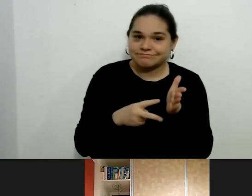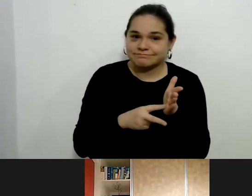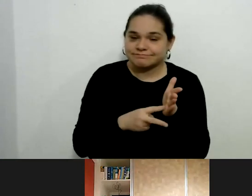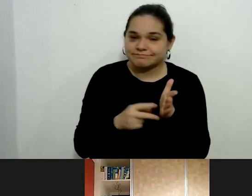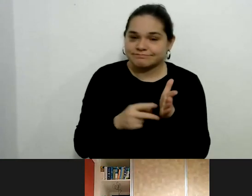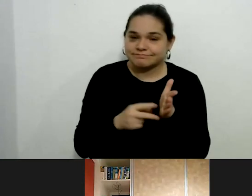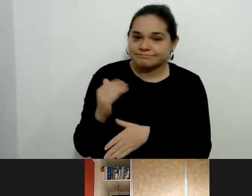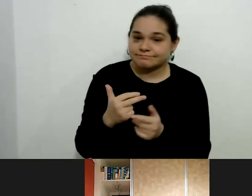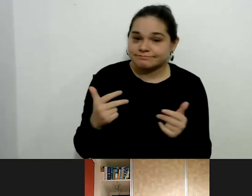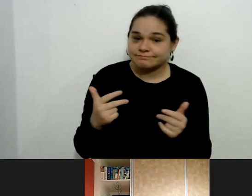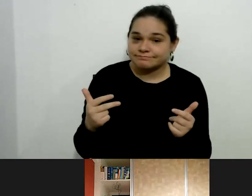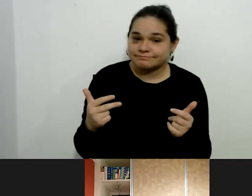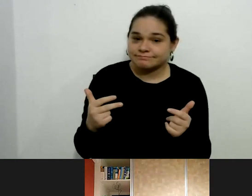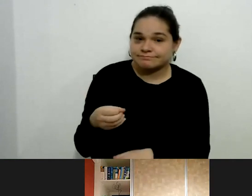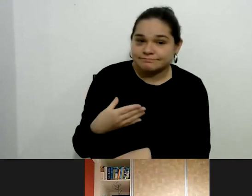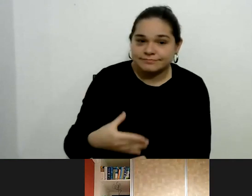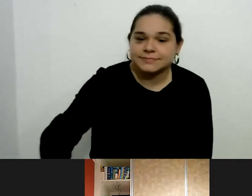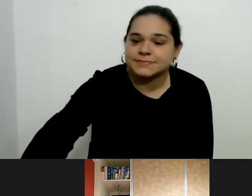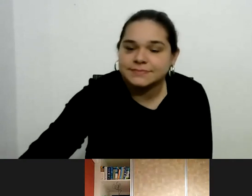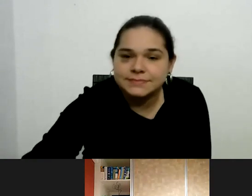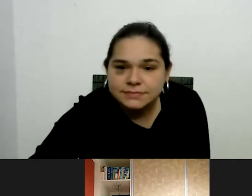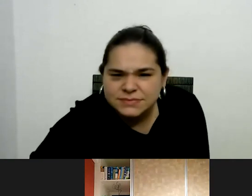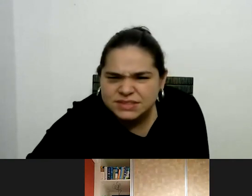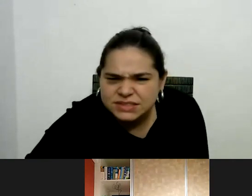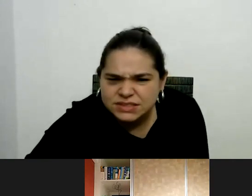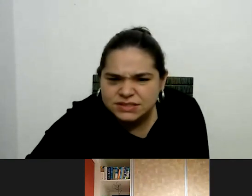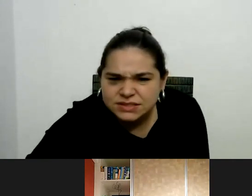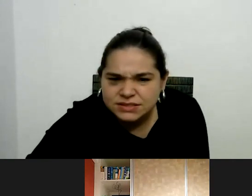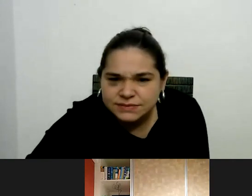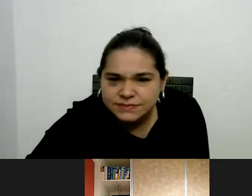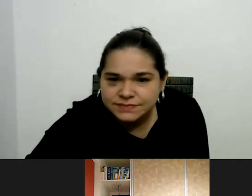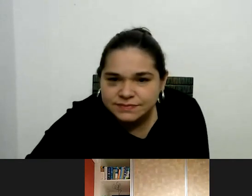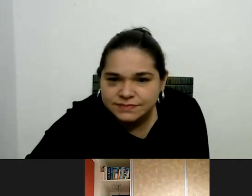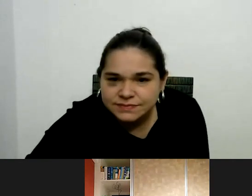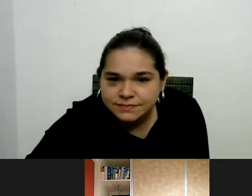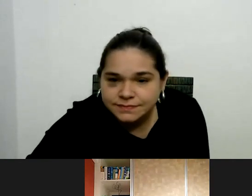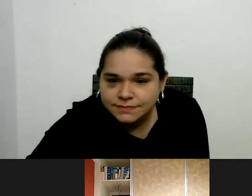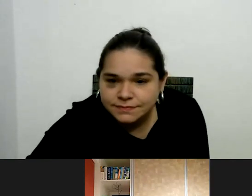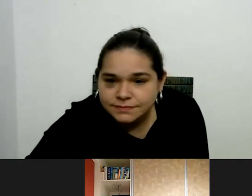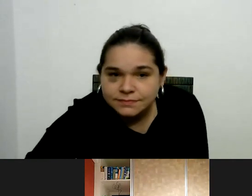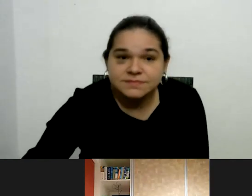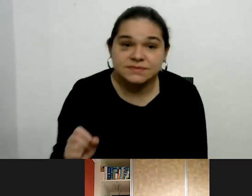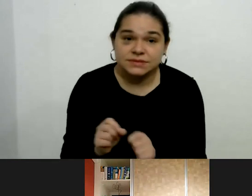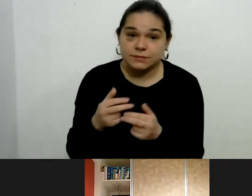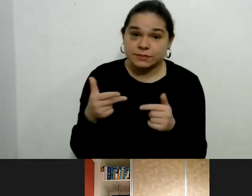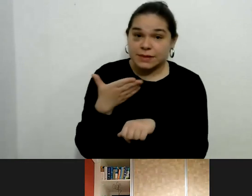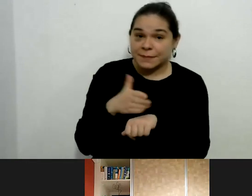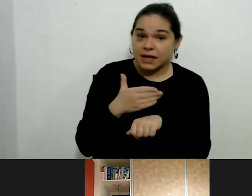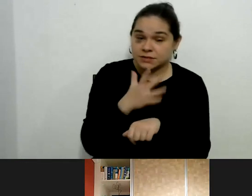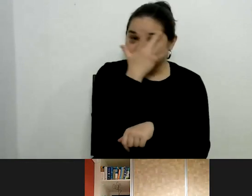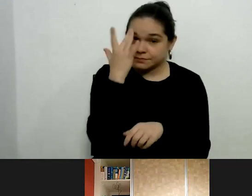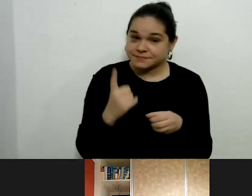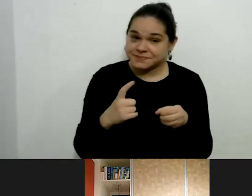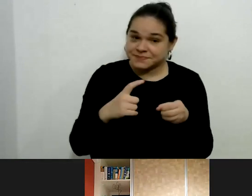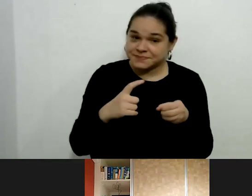atualizar, modernizar e promover alguma coisa prática para os associados. Entre essas